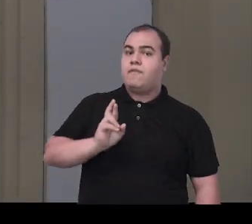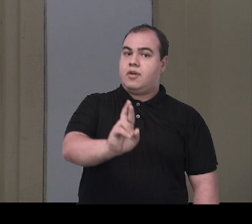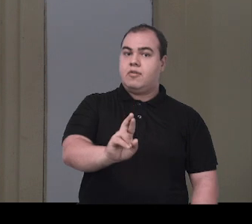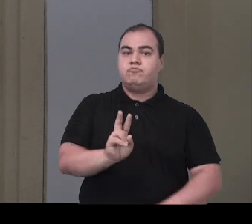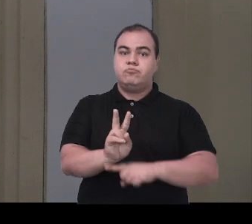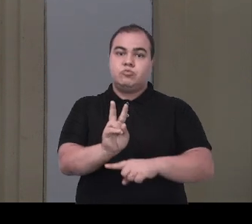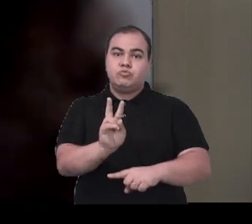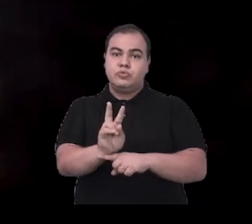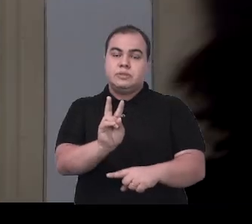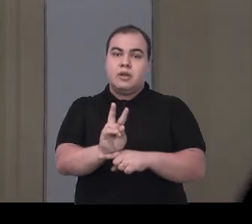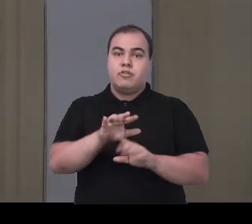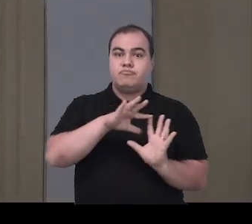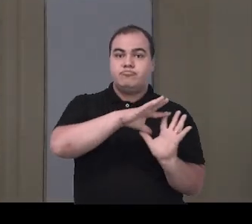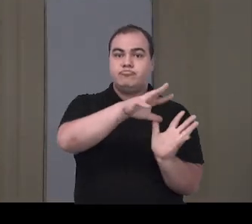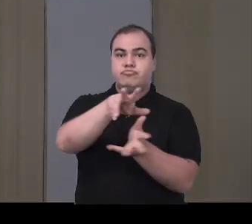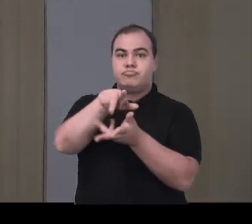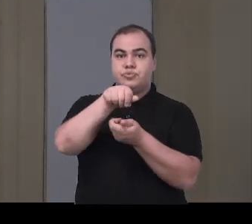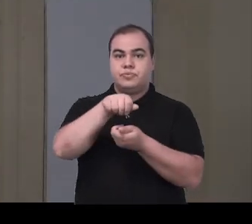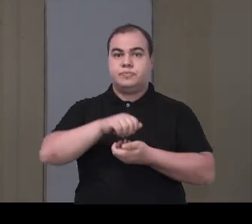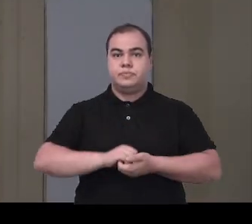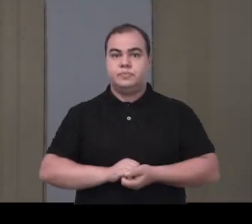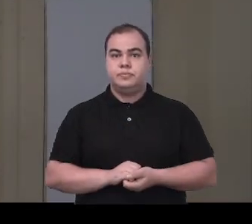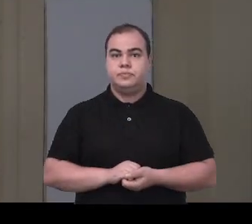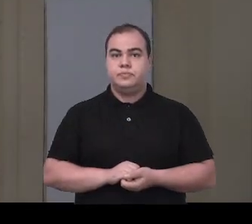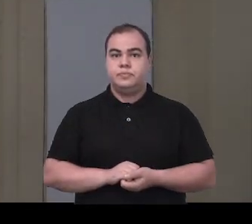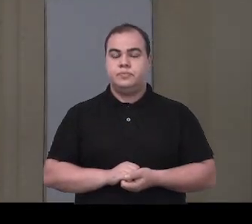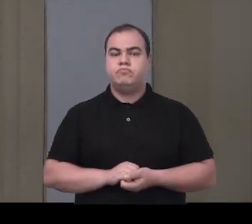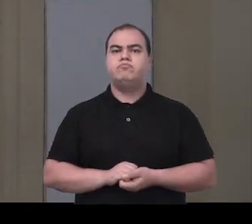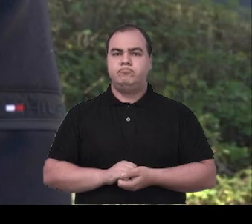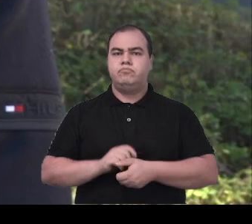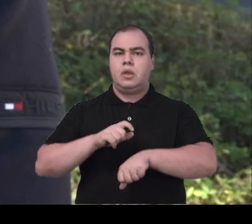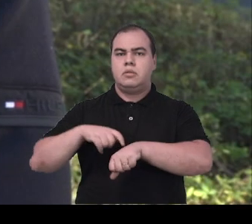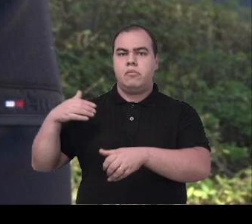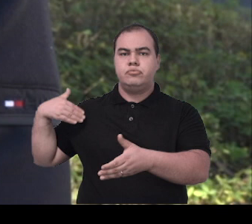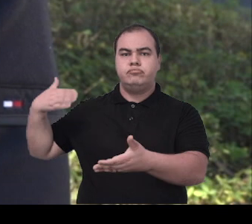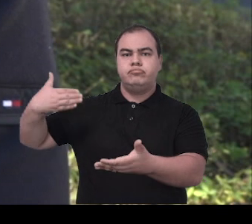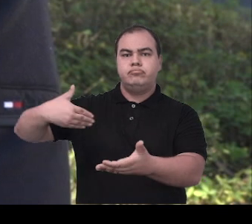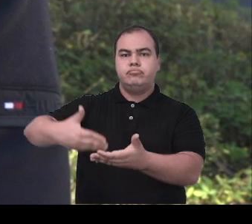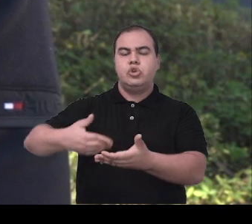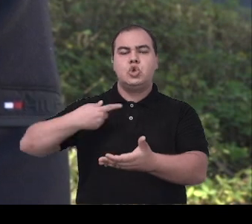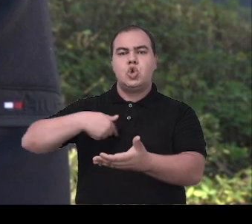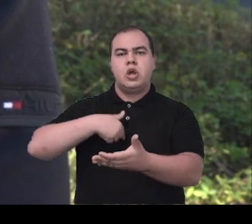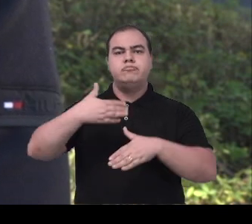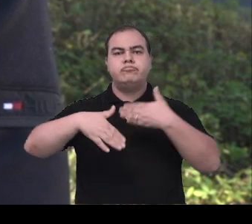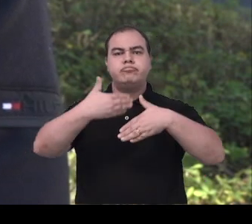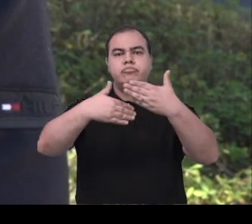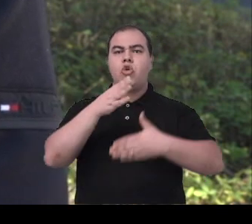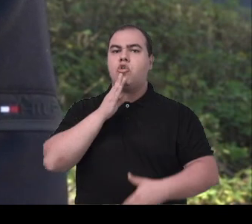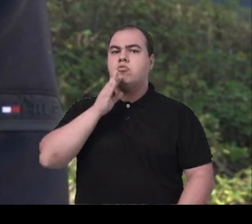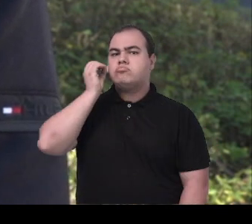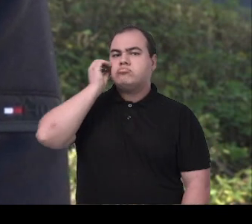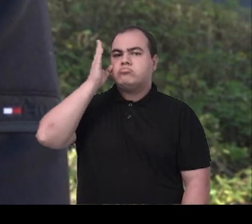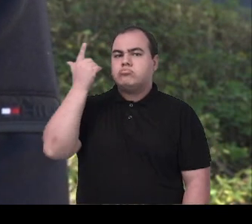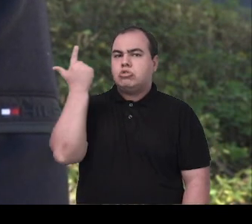uma referência de cuidado para o mundo, né? E ao longo do tempo a gente foi